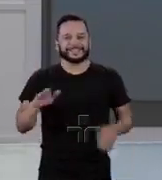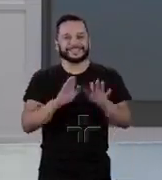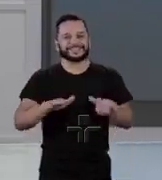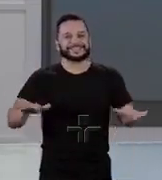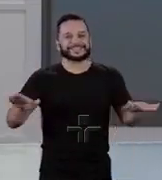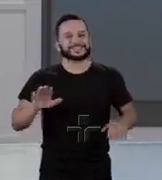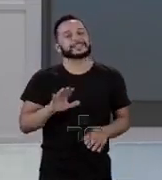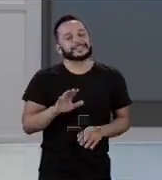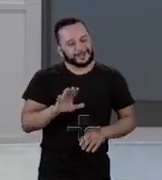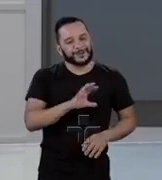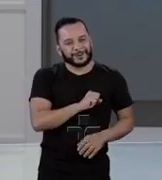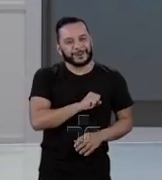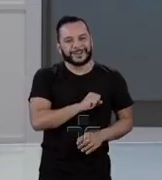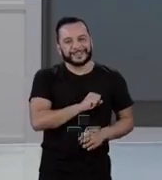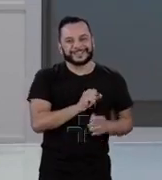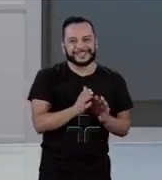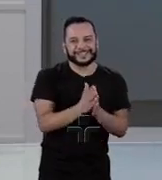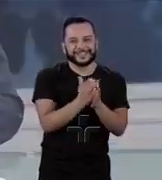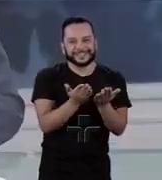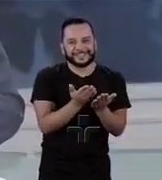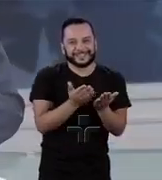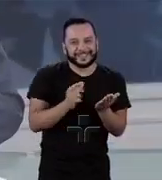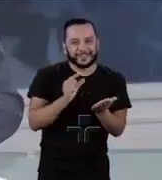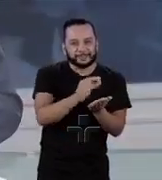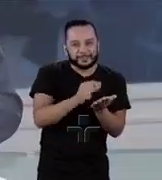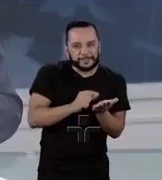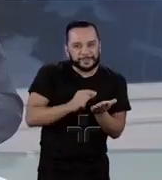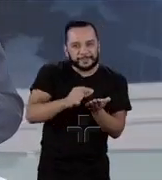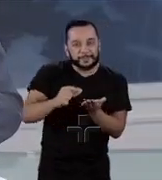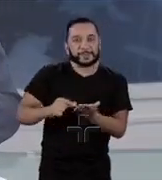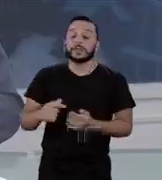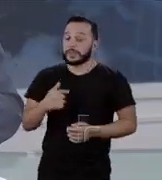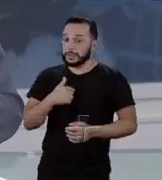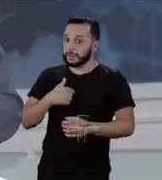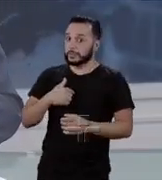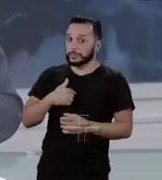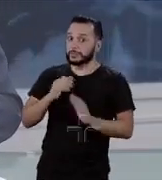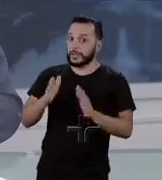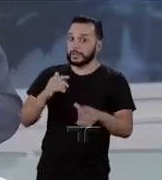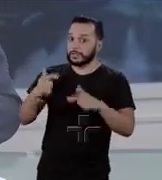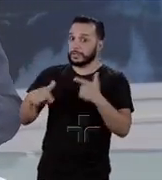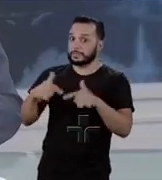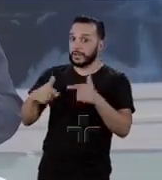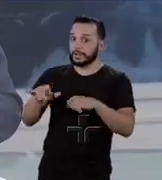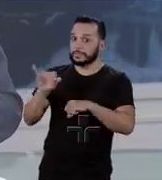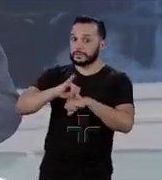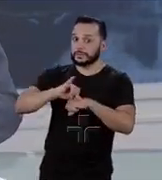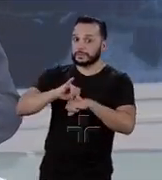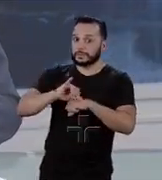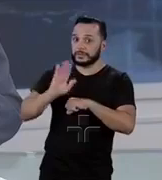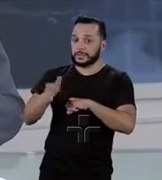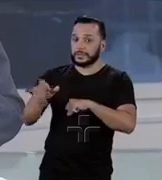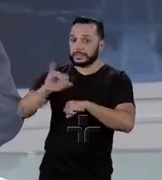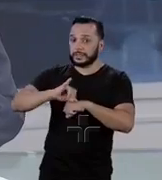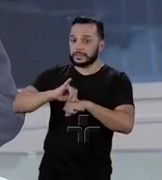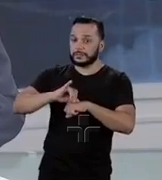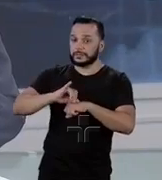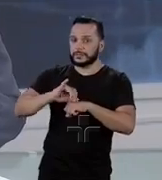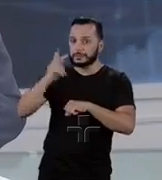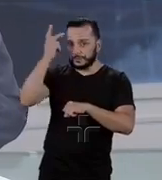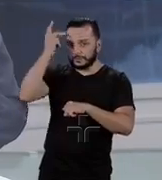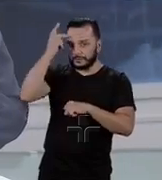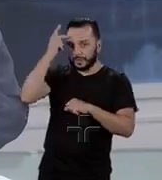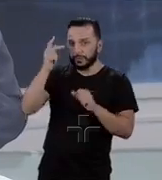tiveram álbuns no passado. Engraçado, quem trabalha no centro, né? No centro da cidade, na época da Copa do Mundo, andando no centro, as